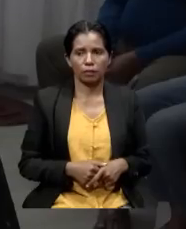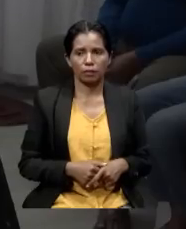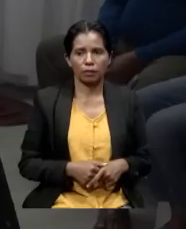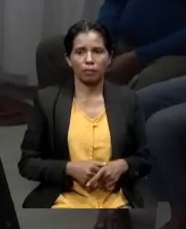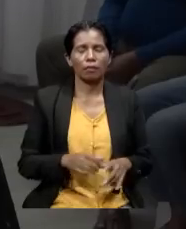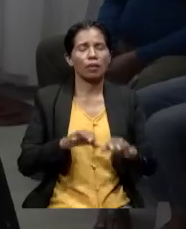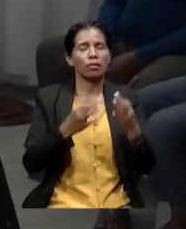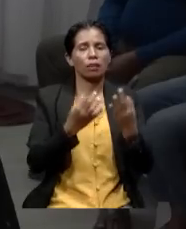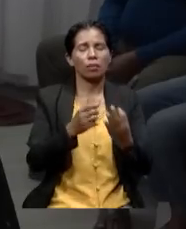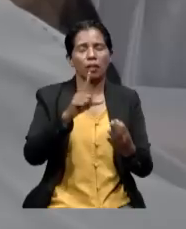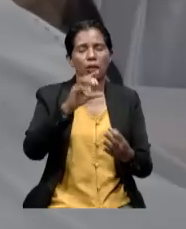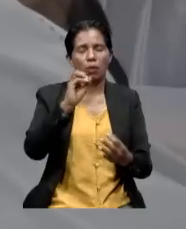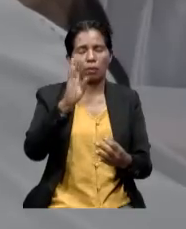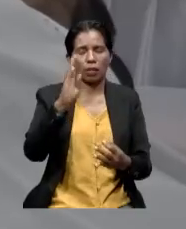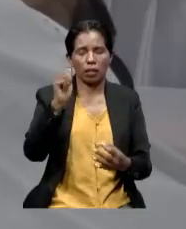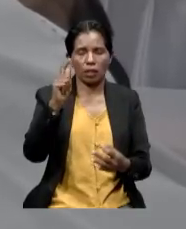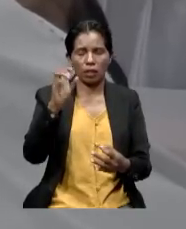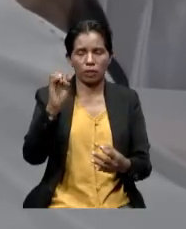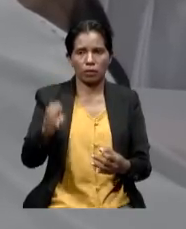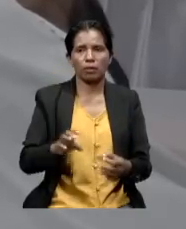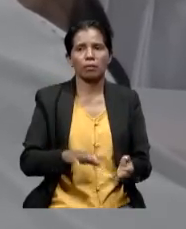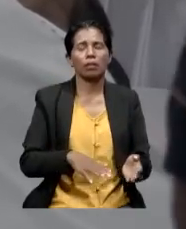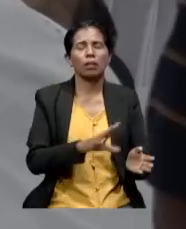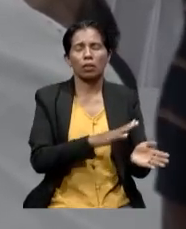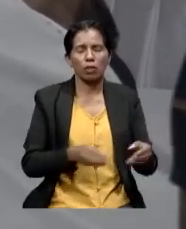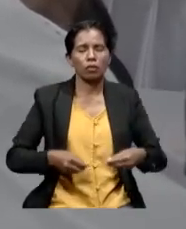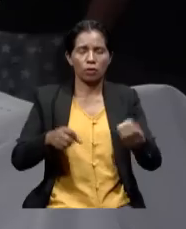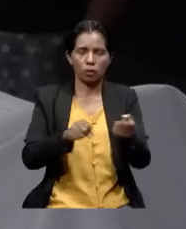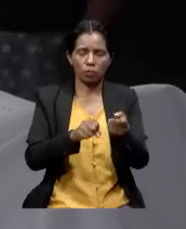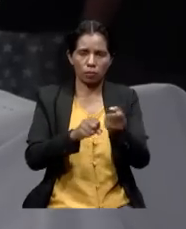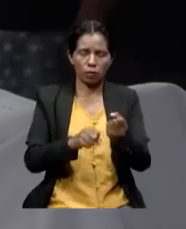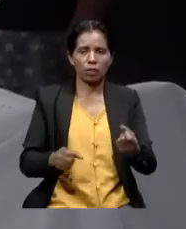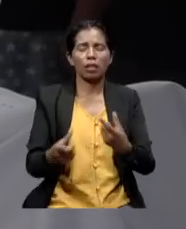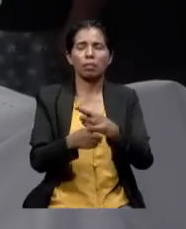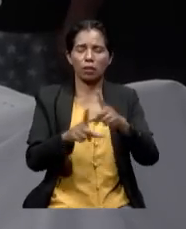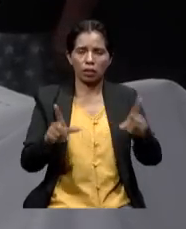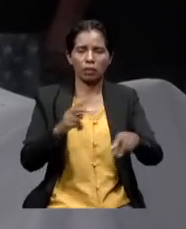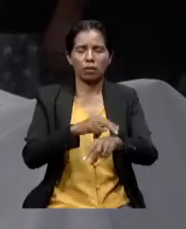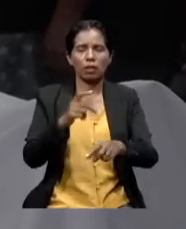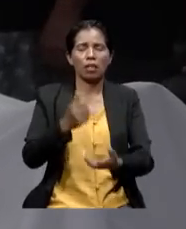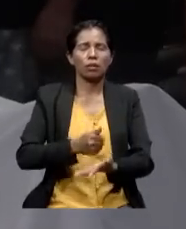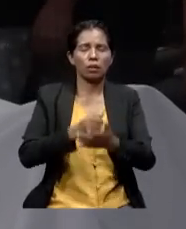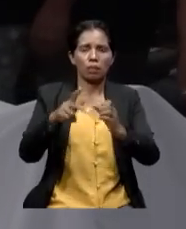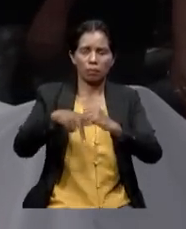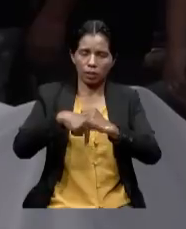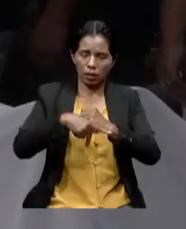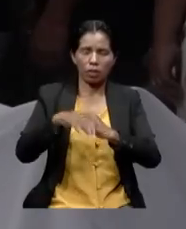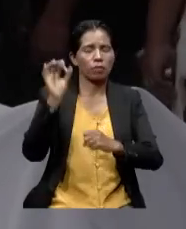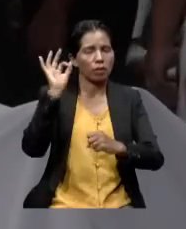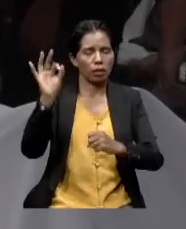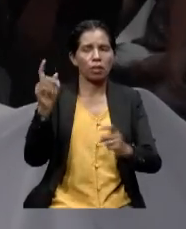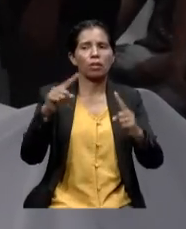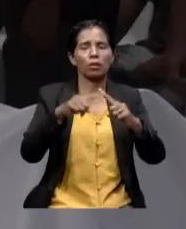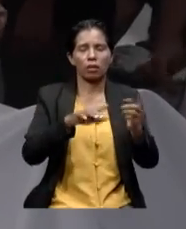Família Lobato Hateten, mate bien mos fo contribuição ba luta libertação nacional no defende Partido Fretilin to Hakutu ne